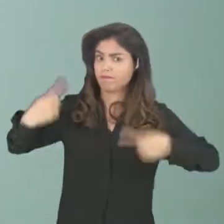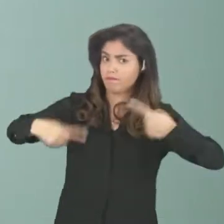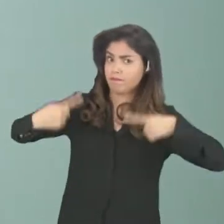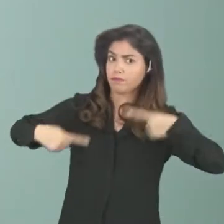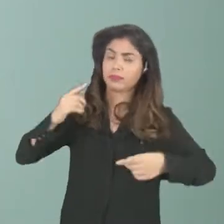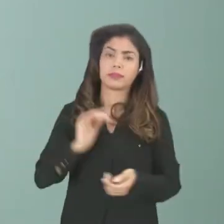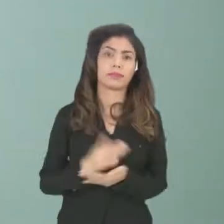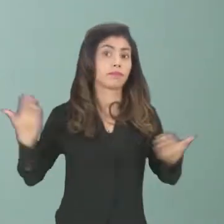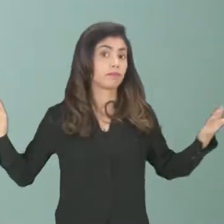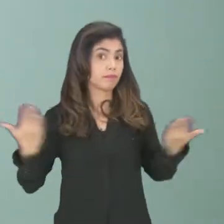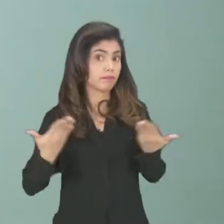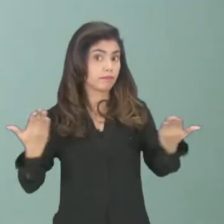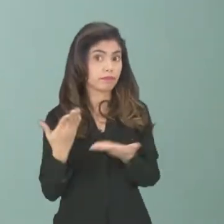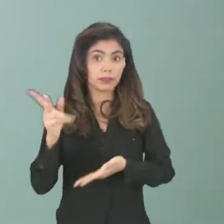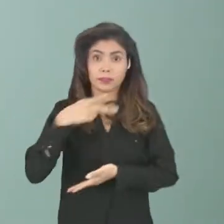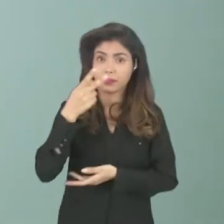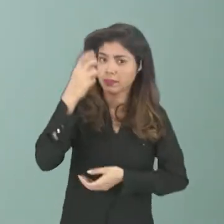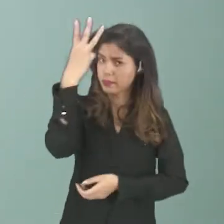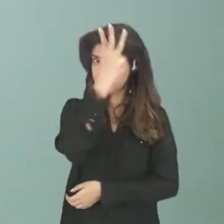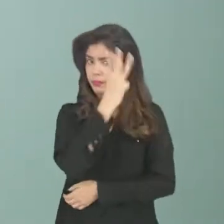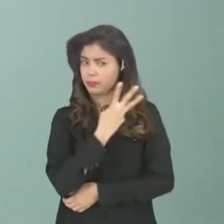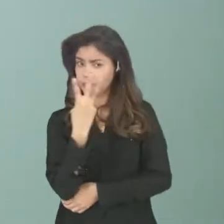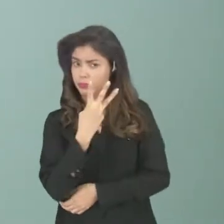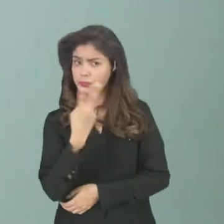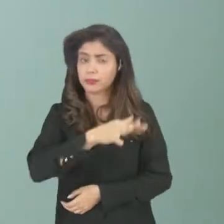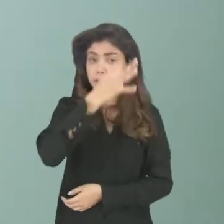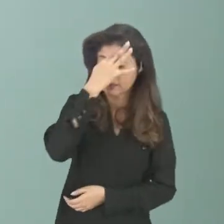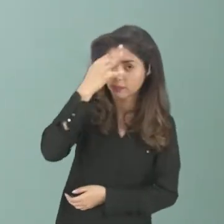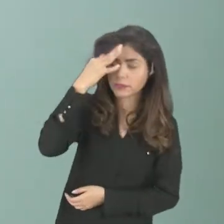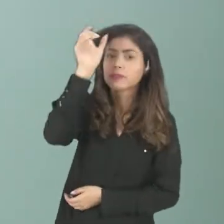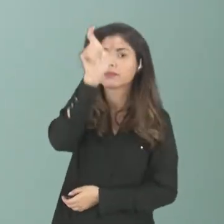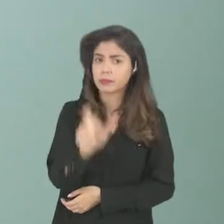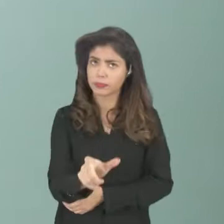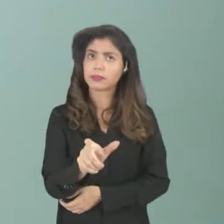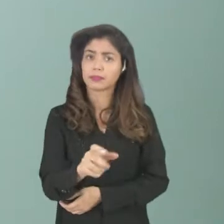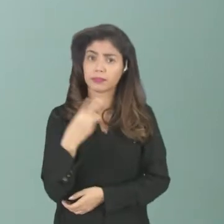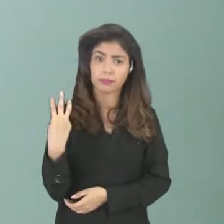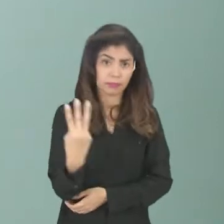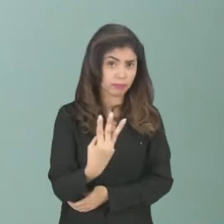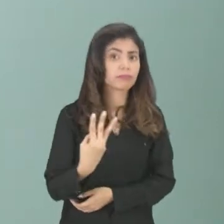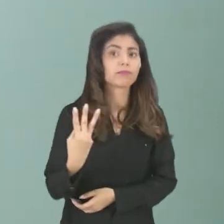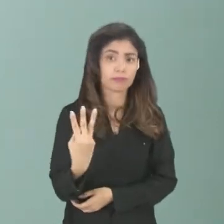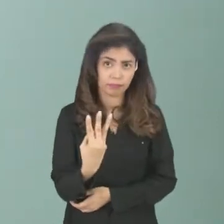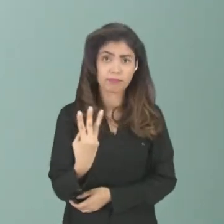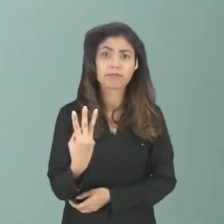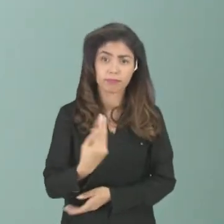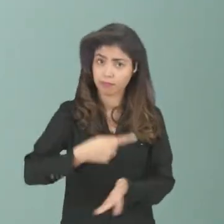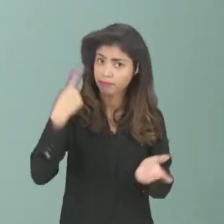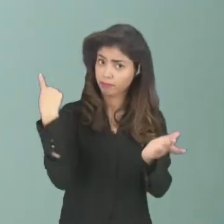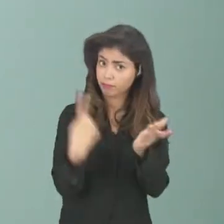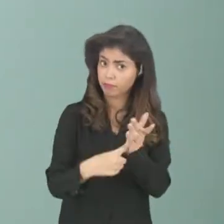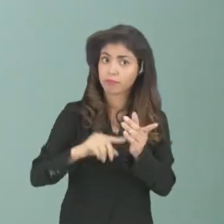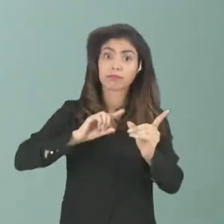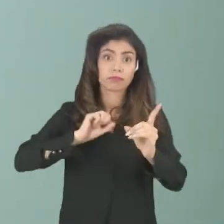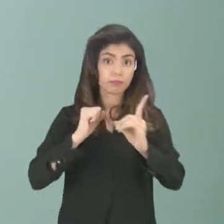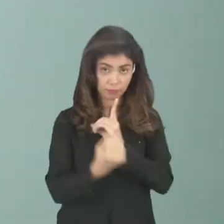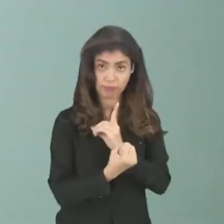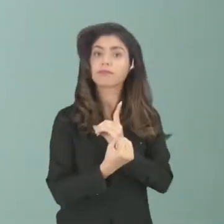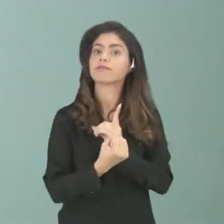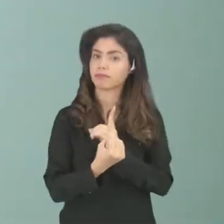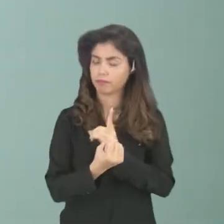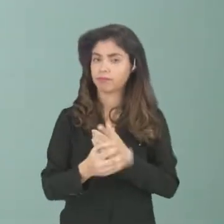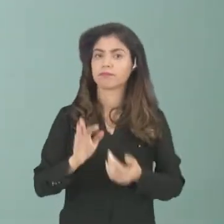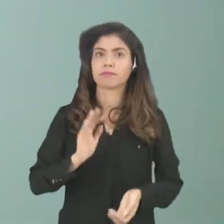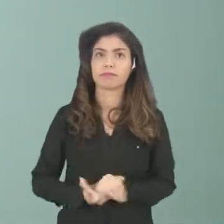política. Hoje é o nosso terceiro filósofo da nossa tríade dos contratualistas, filosofia